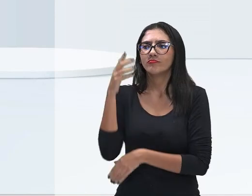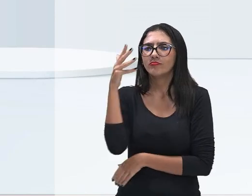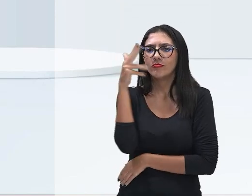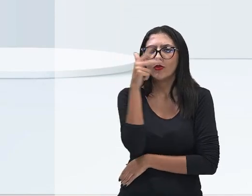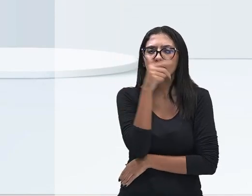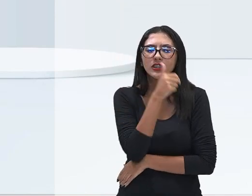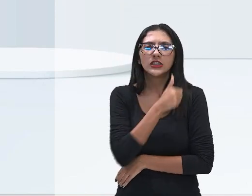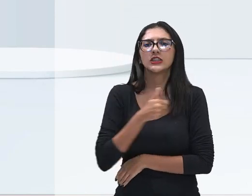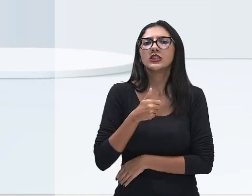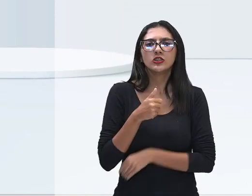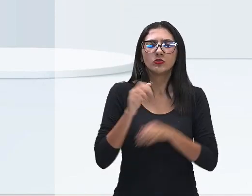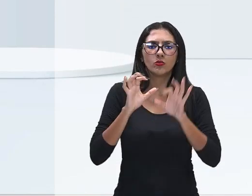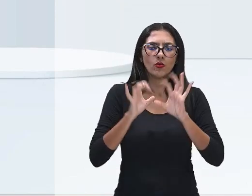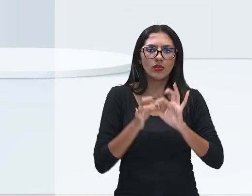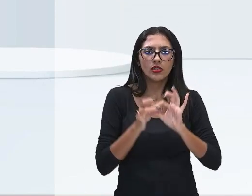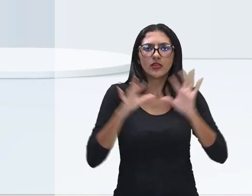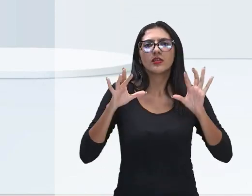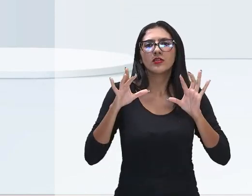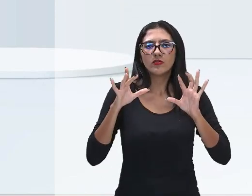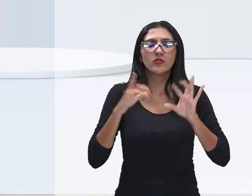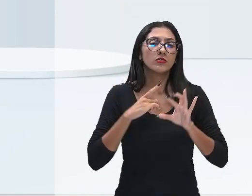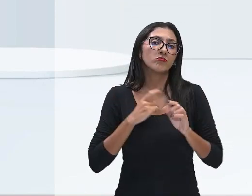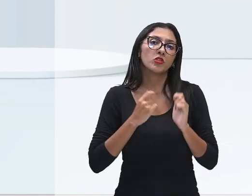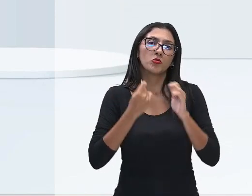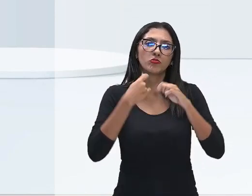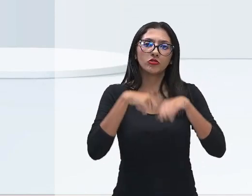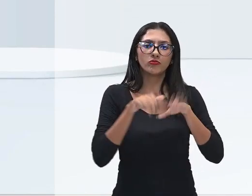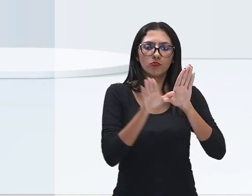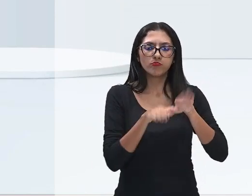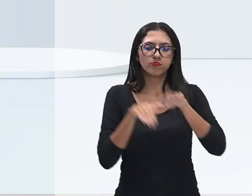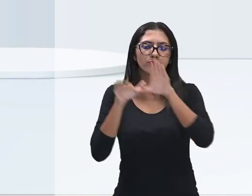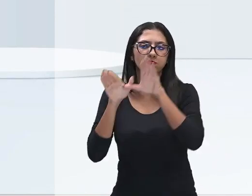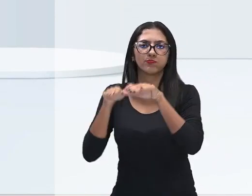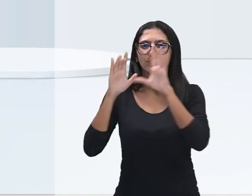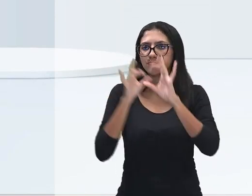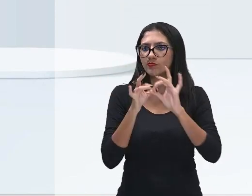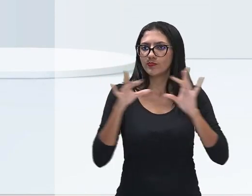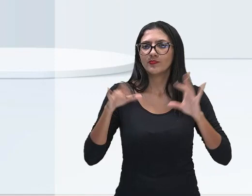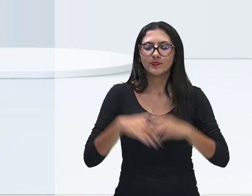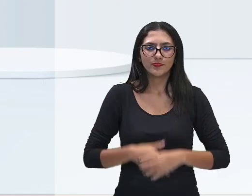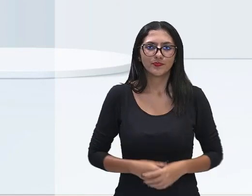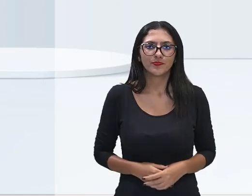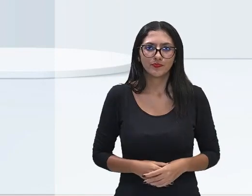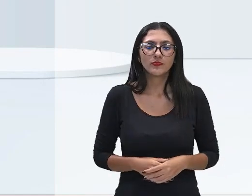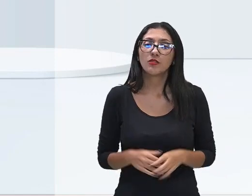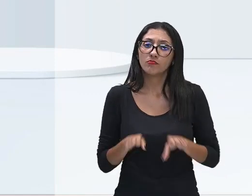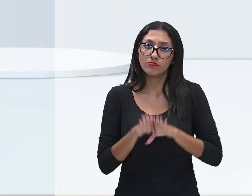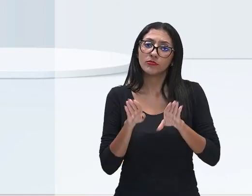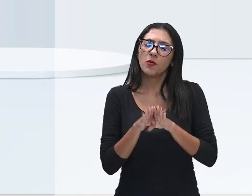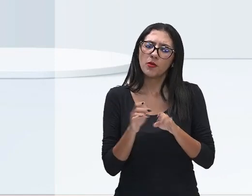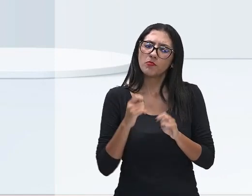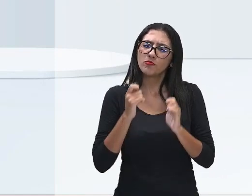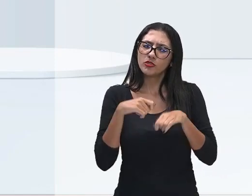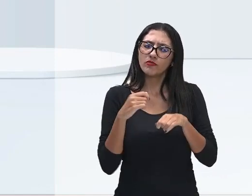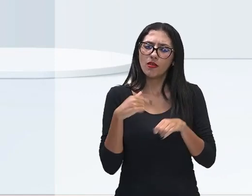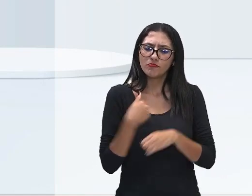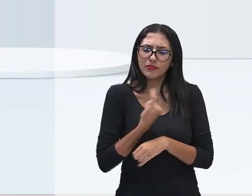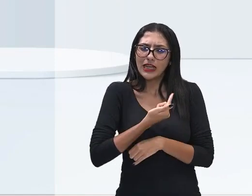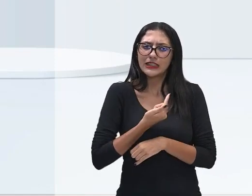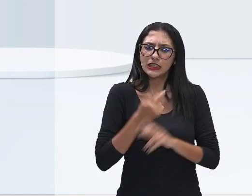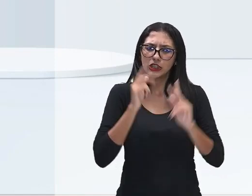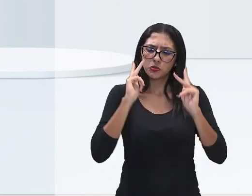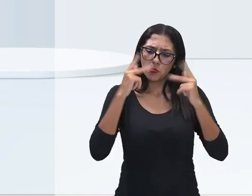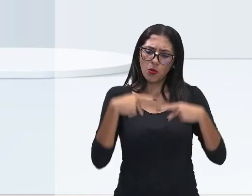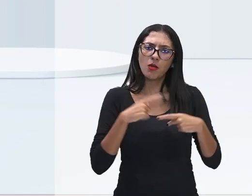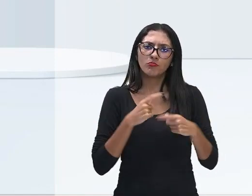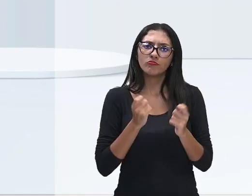bonitos, livres, né? Que possam voar para onde querem e tal. Nós também podemos nos assemelhar a esse processo